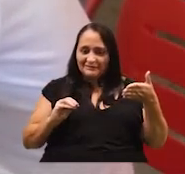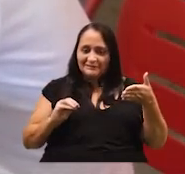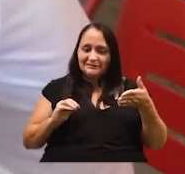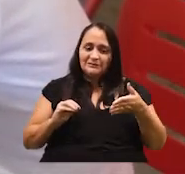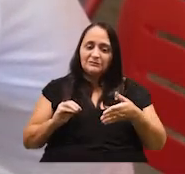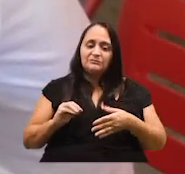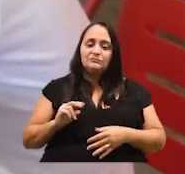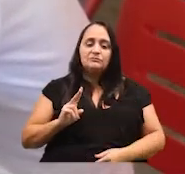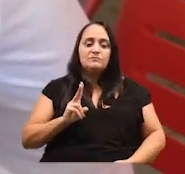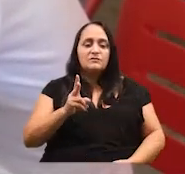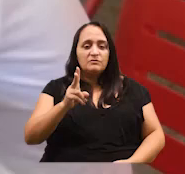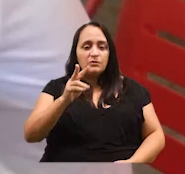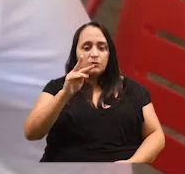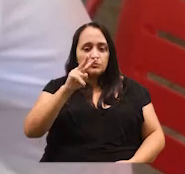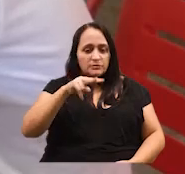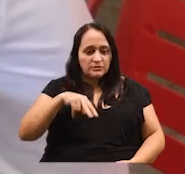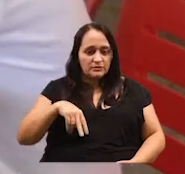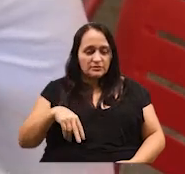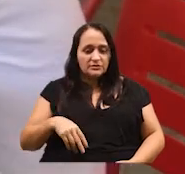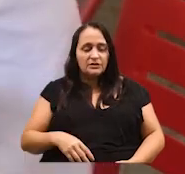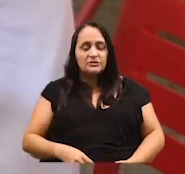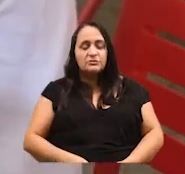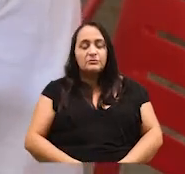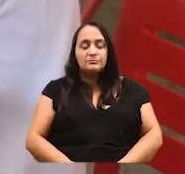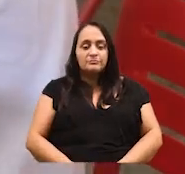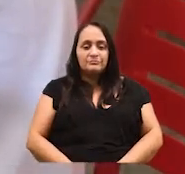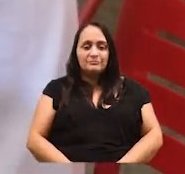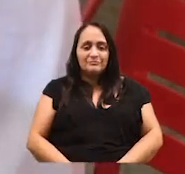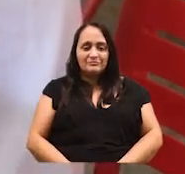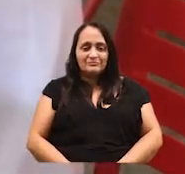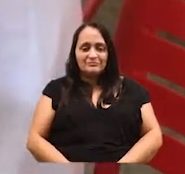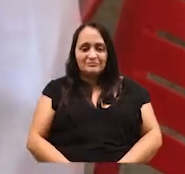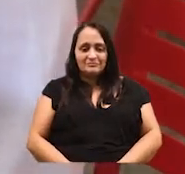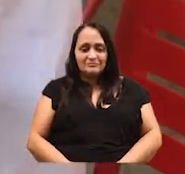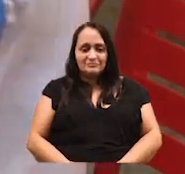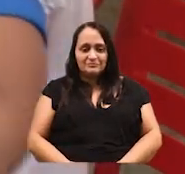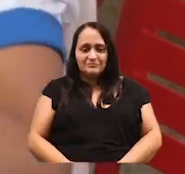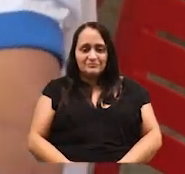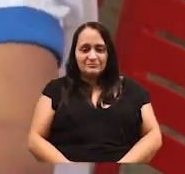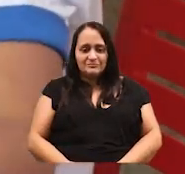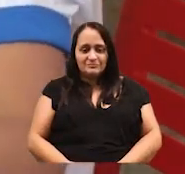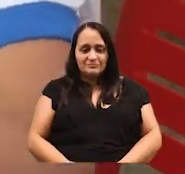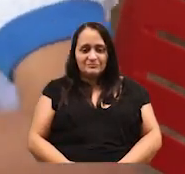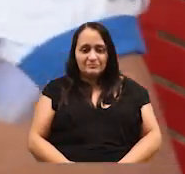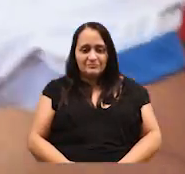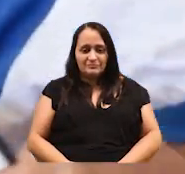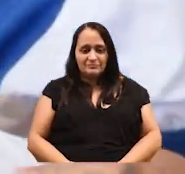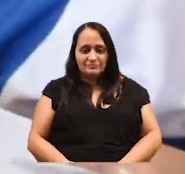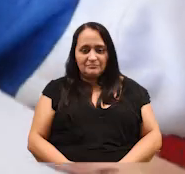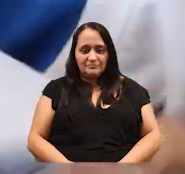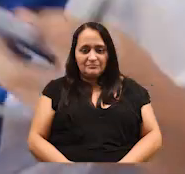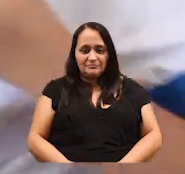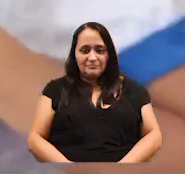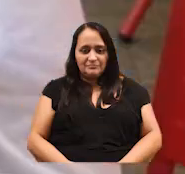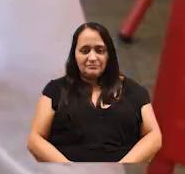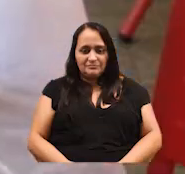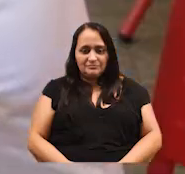continuar olhando os textos e revisando para seguir adiante. Vamos lá, pega os textos aí para a gente continuar.